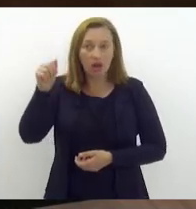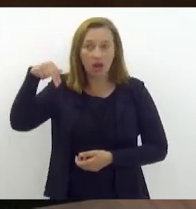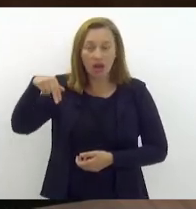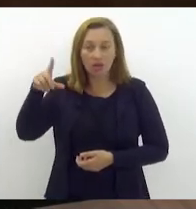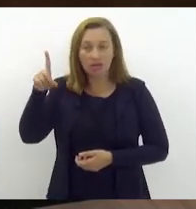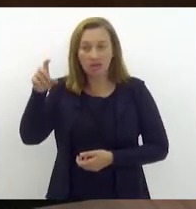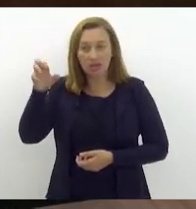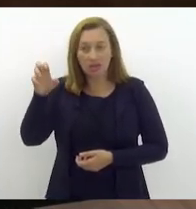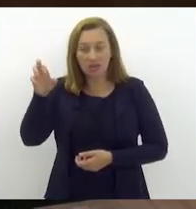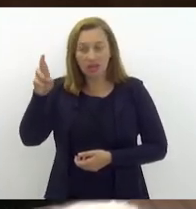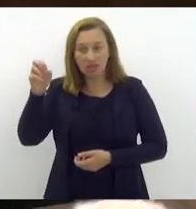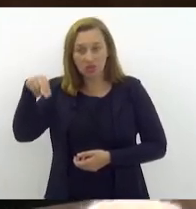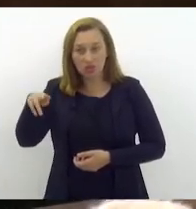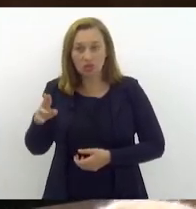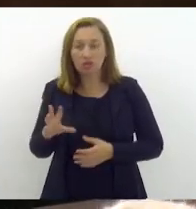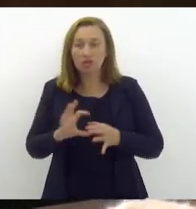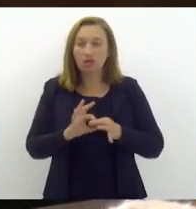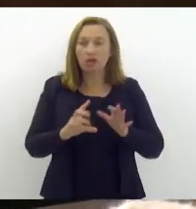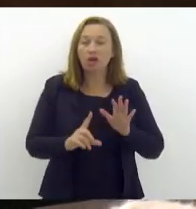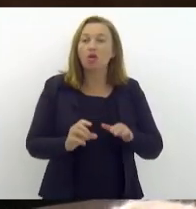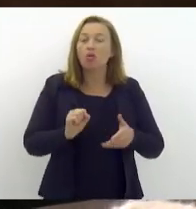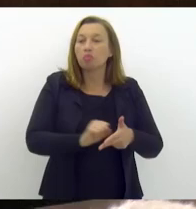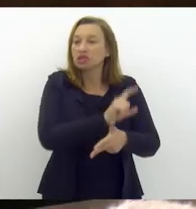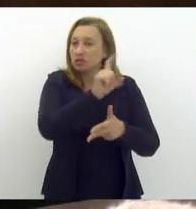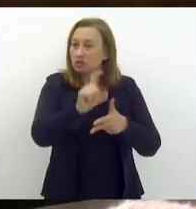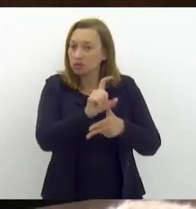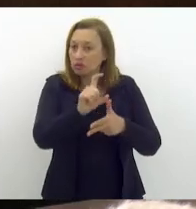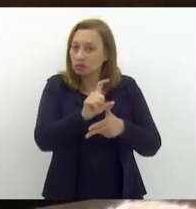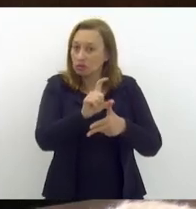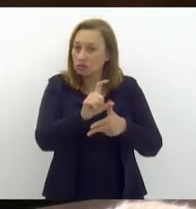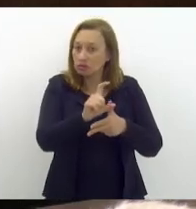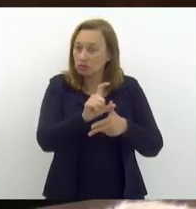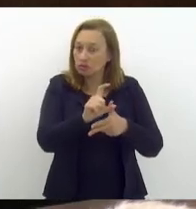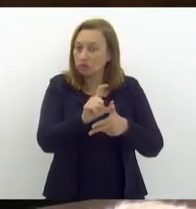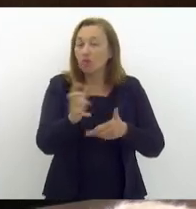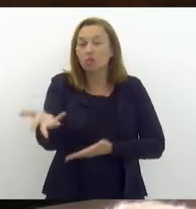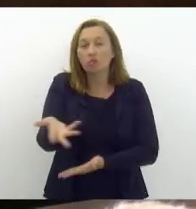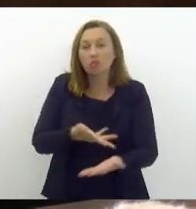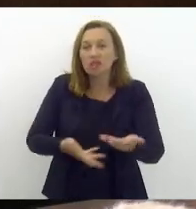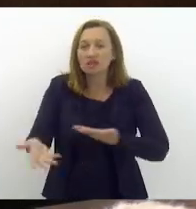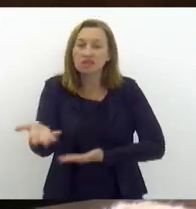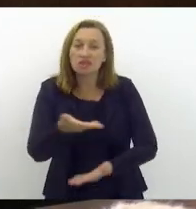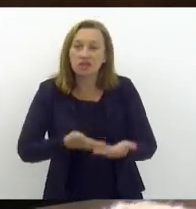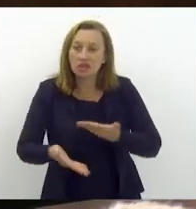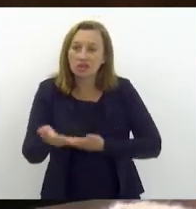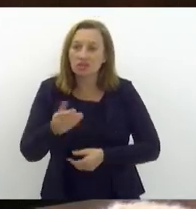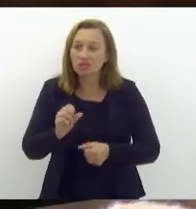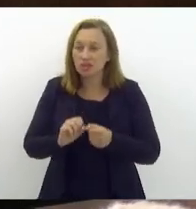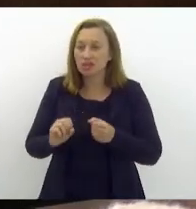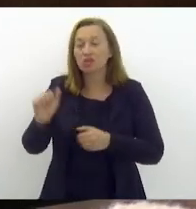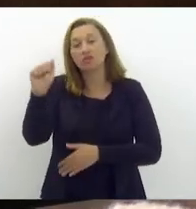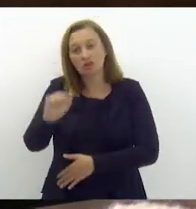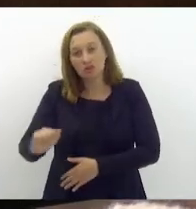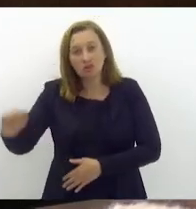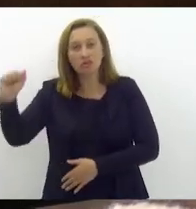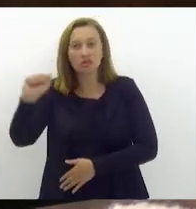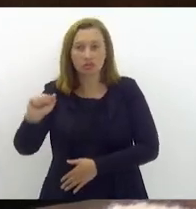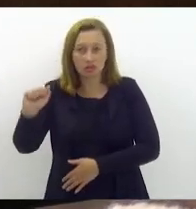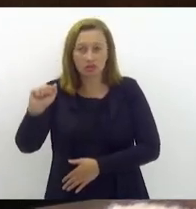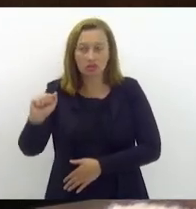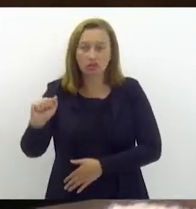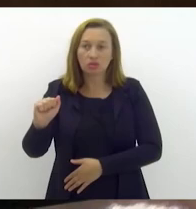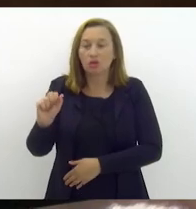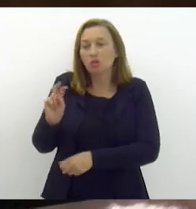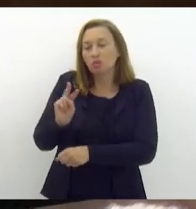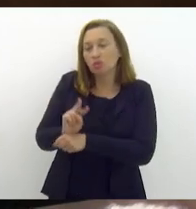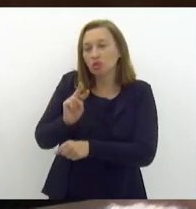Moraes autorizar o Poder Executivo fazer as devidas parcerias com essas associações, com